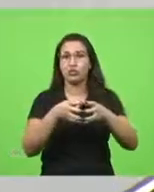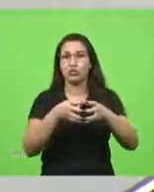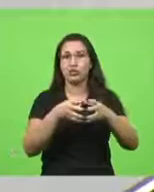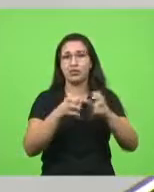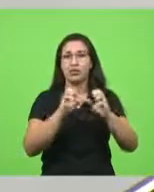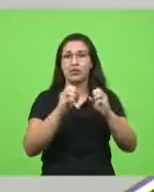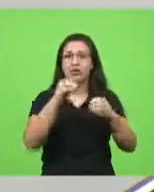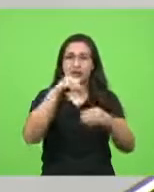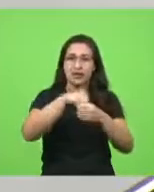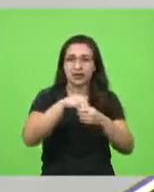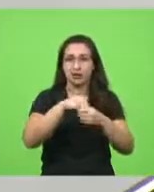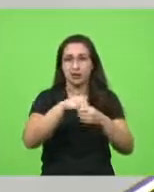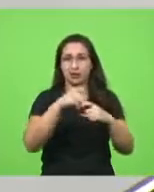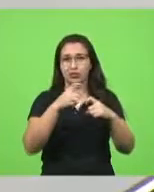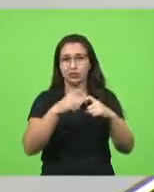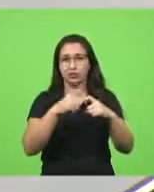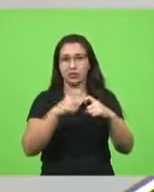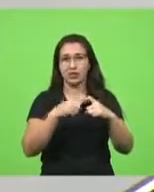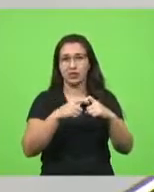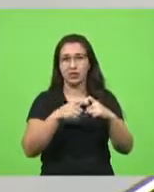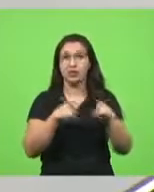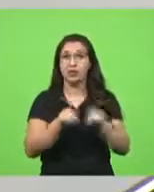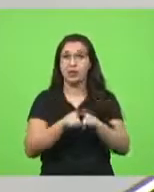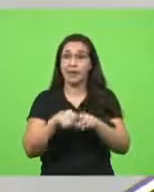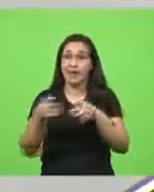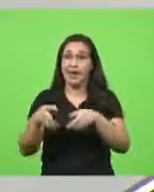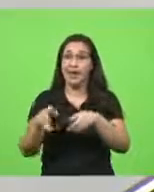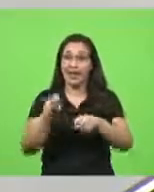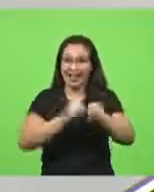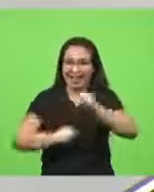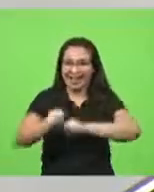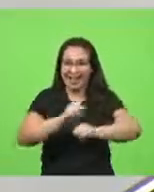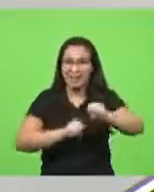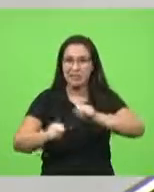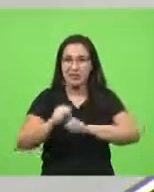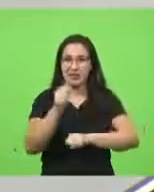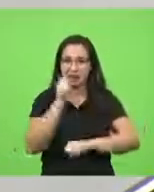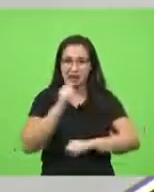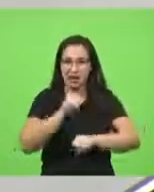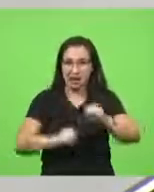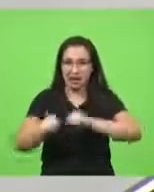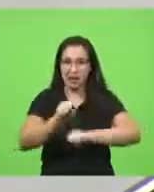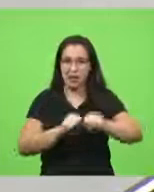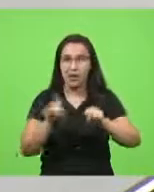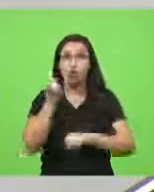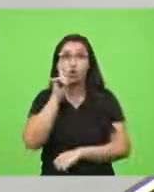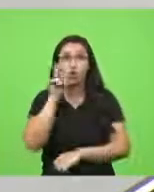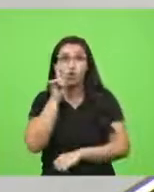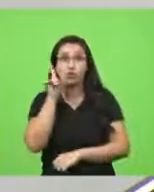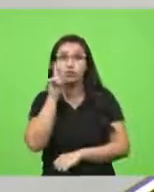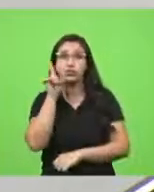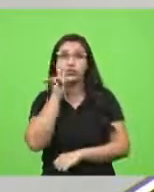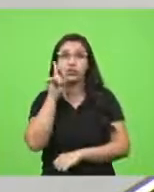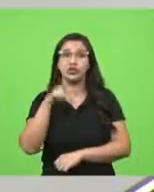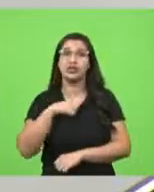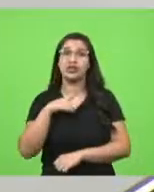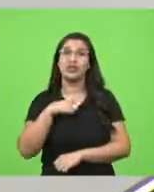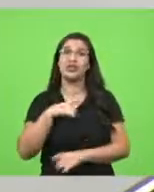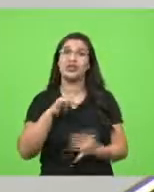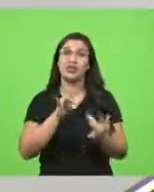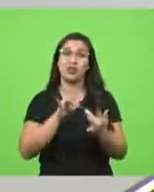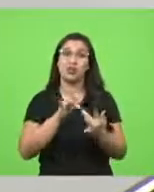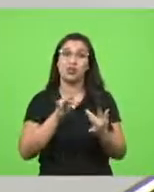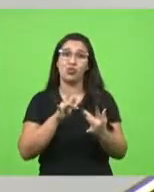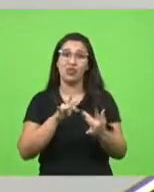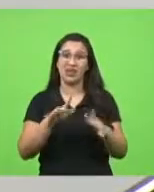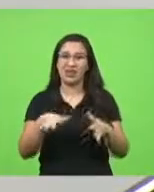inclusive a senhora que faz a limpeza, que todo dia tem contato com aqueles